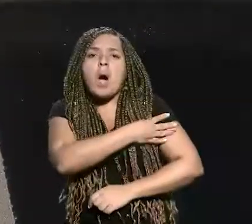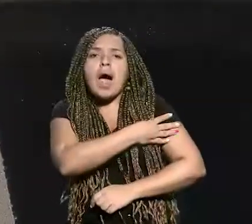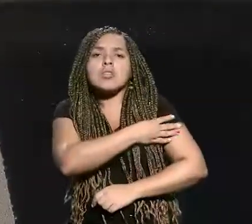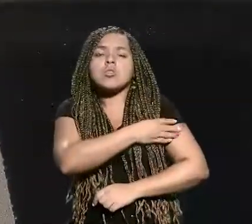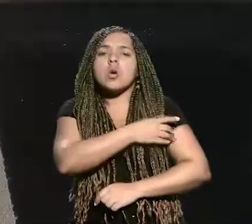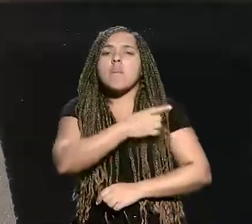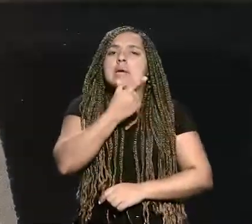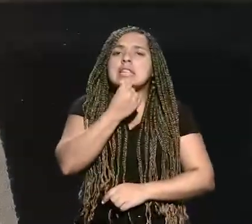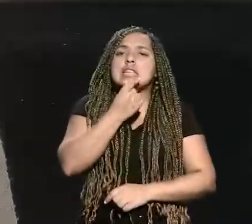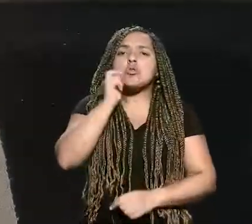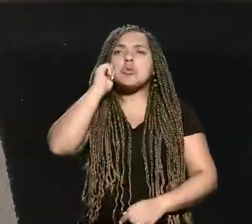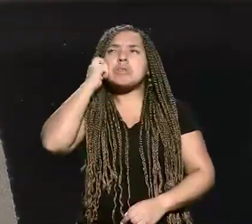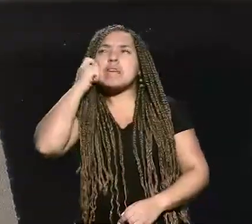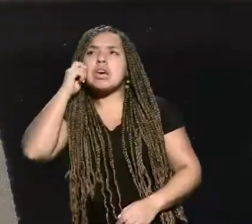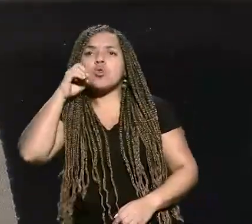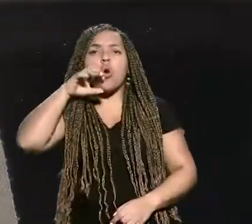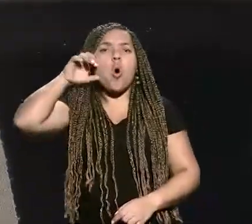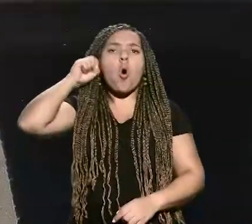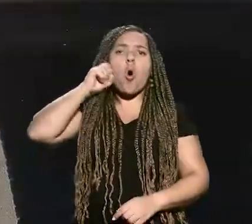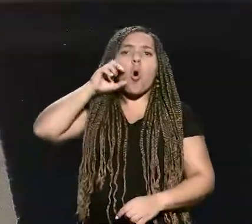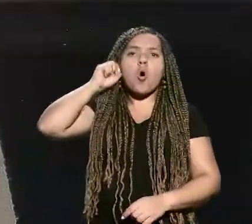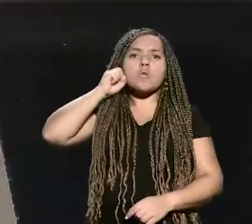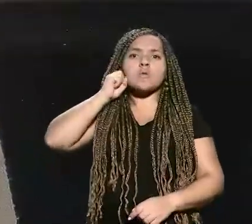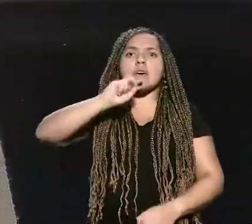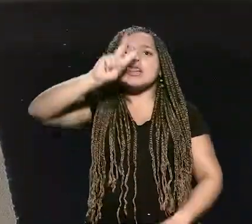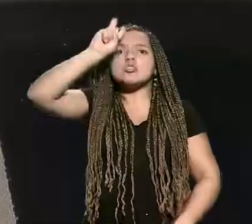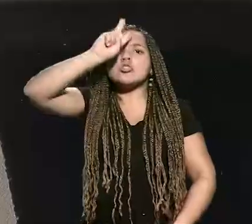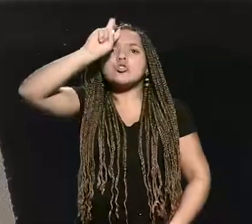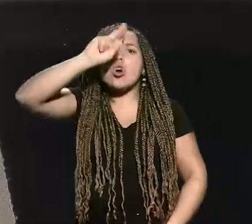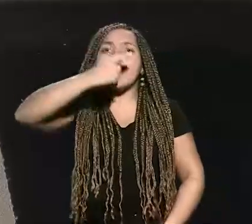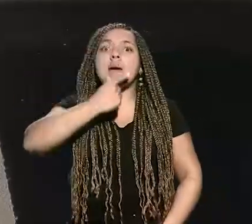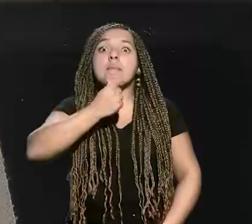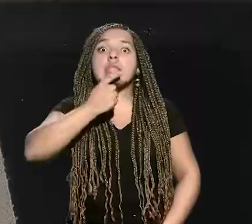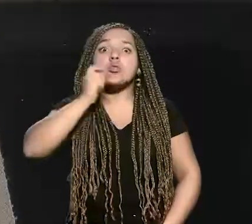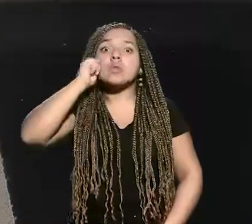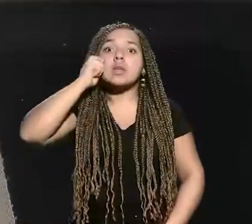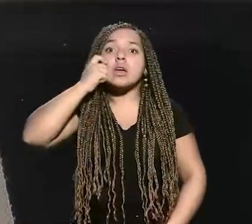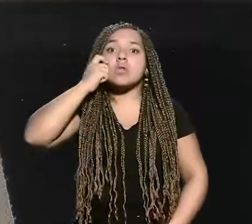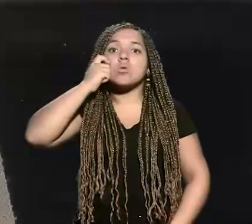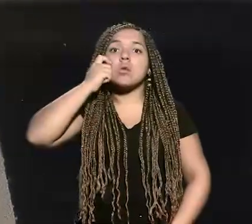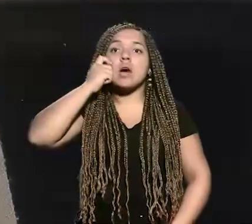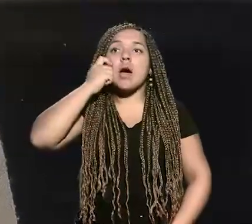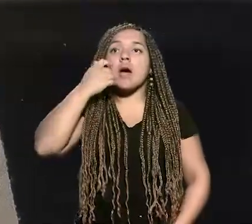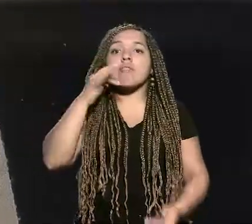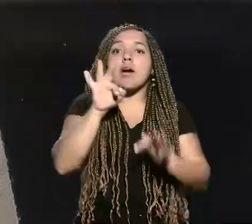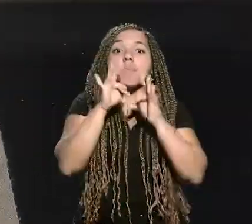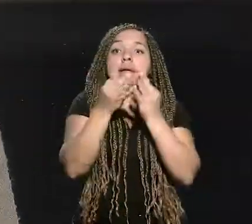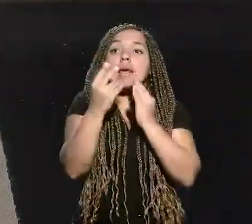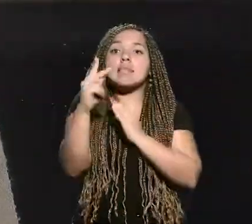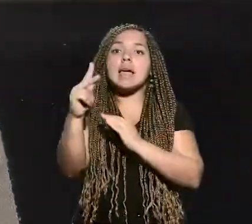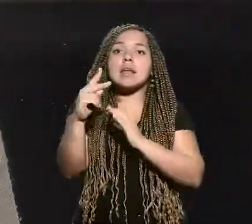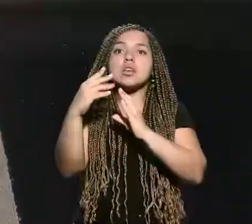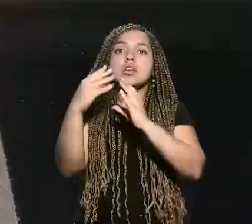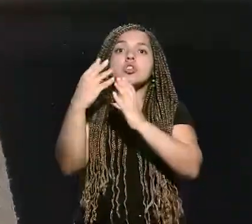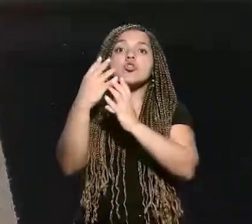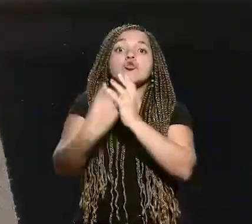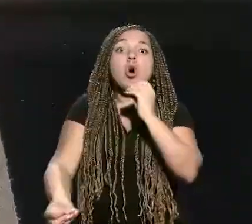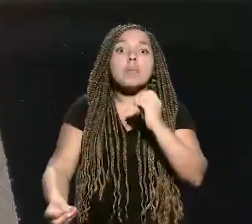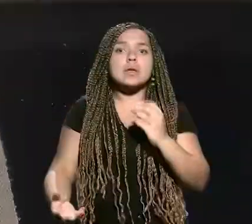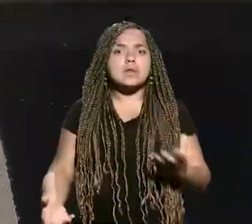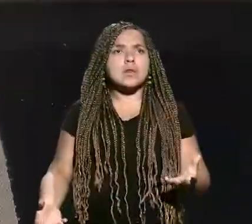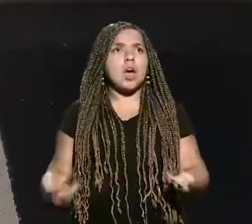suas gradações de pessoas negras. Então, são a maioria dos desalentados, dos desempregados, que são alvos das políticas públicas.